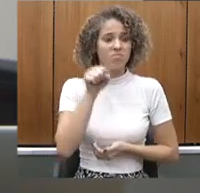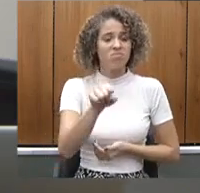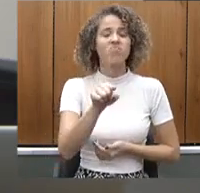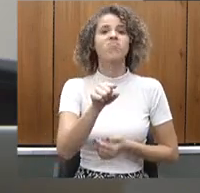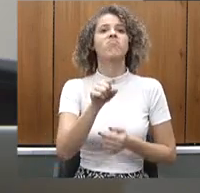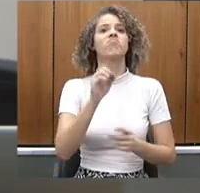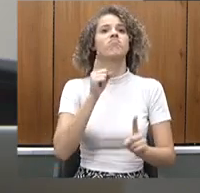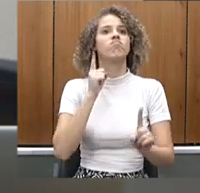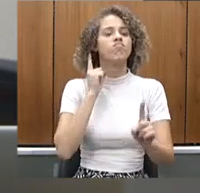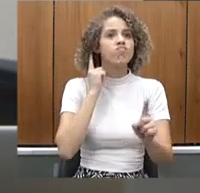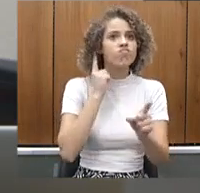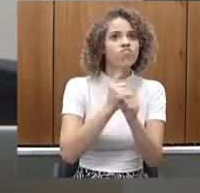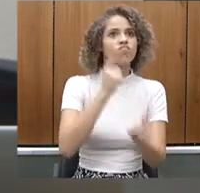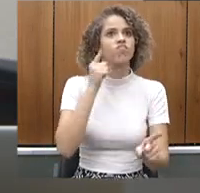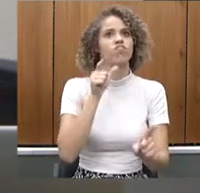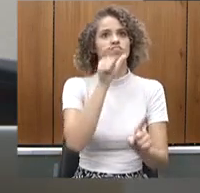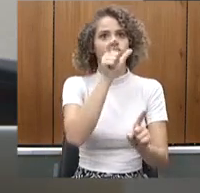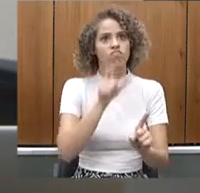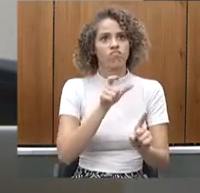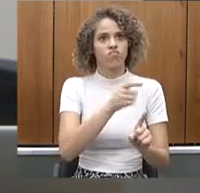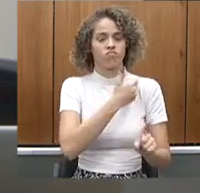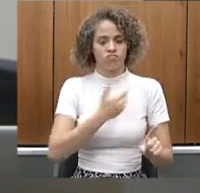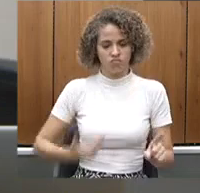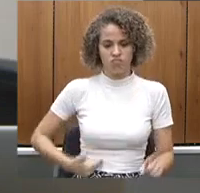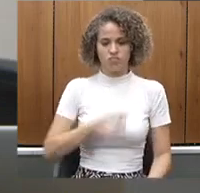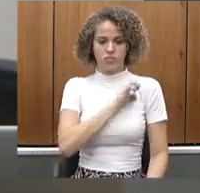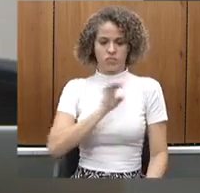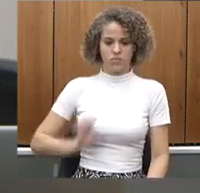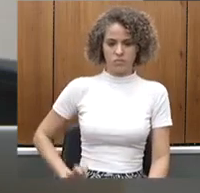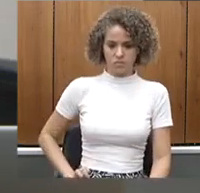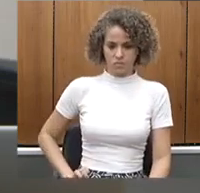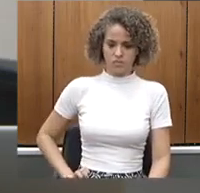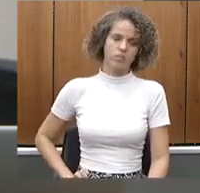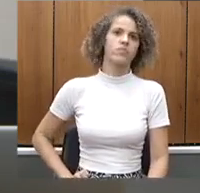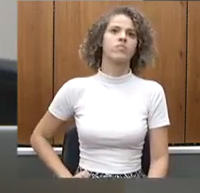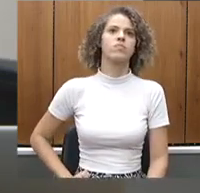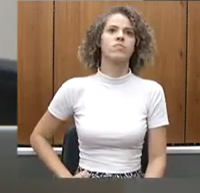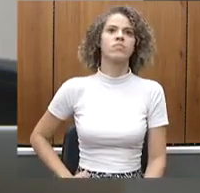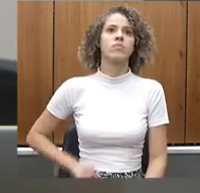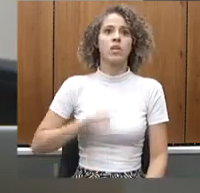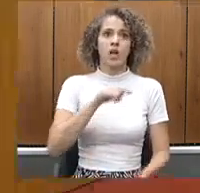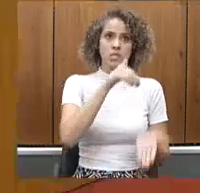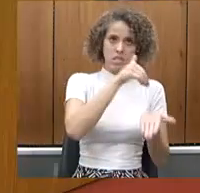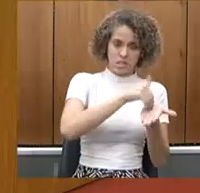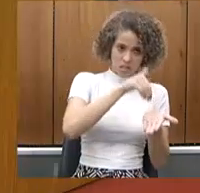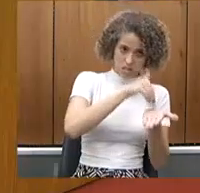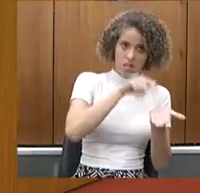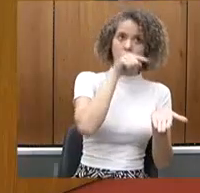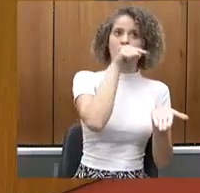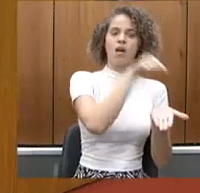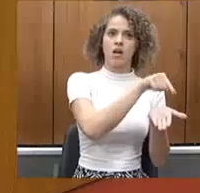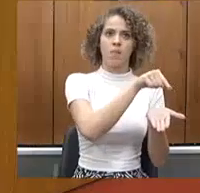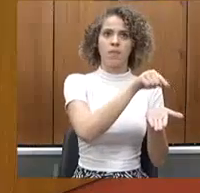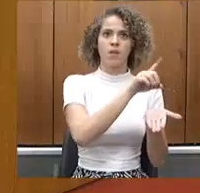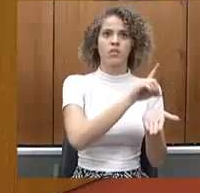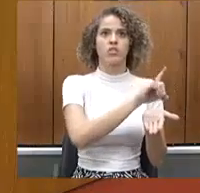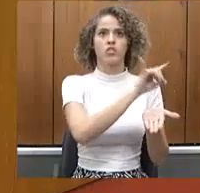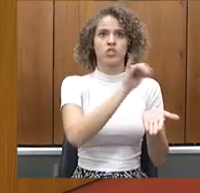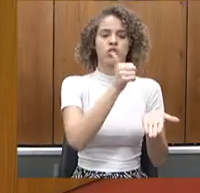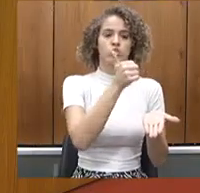e permanente diálogo e negociações com o Governo do Estado o secretário Geral do Estado no dia